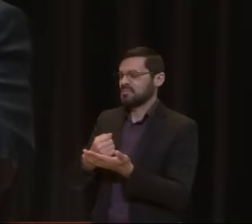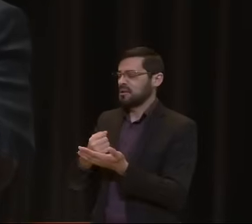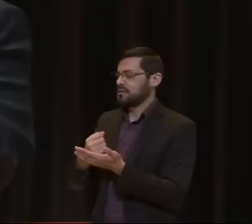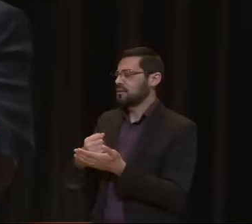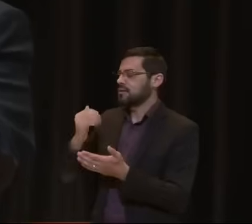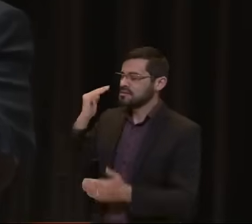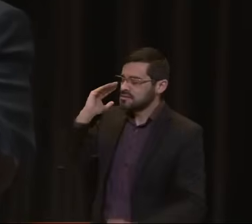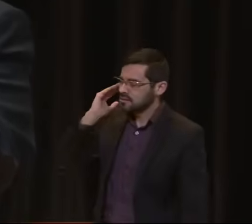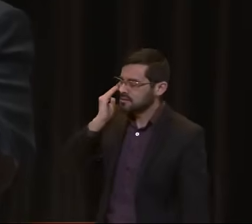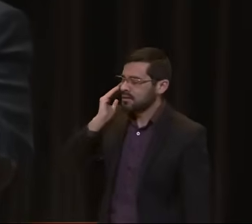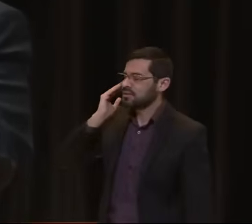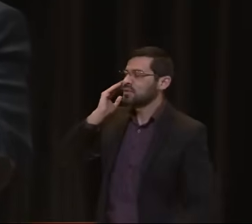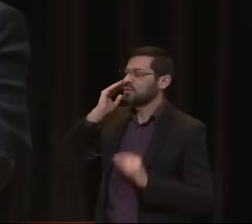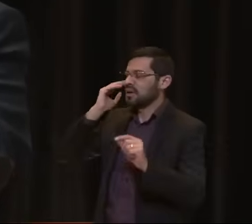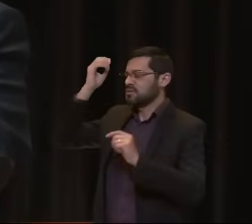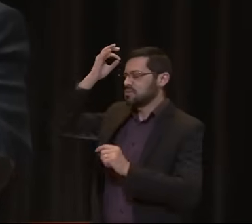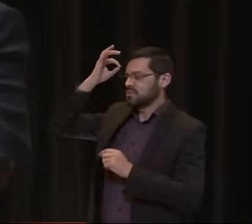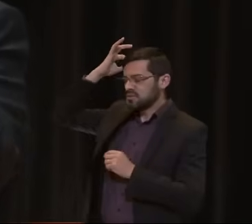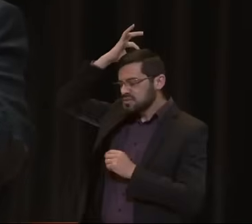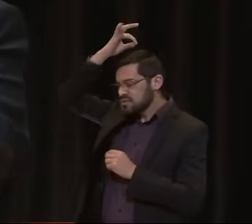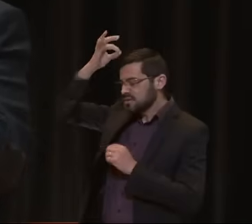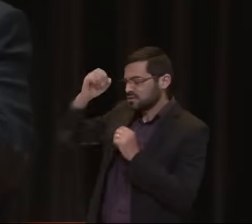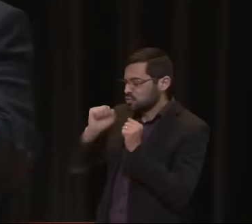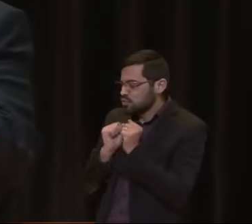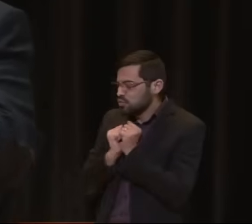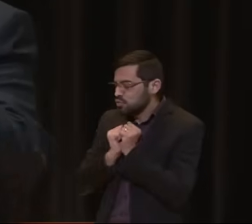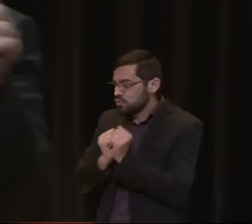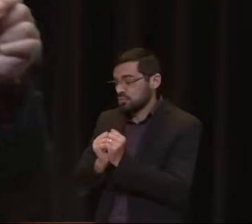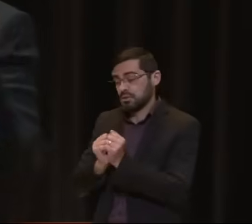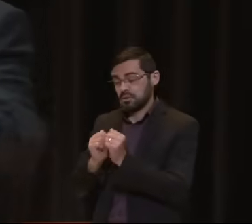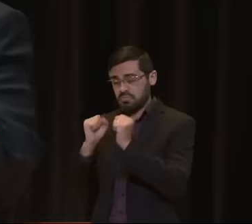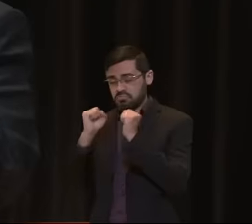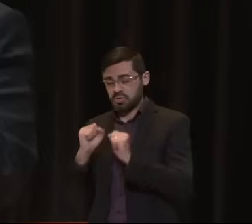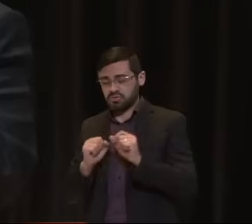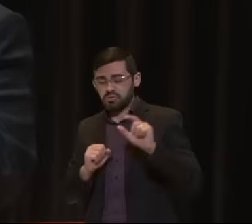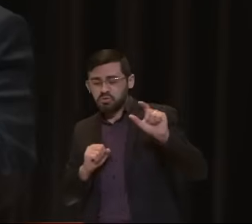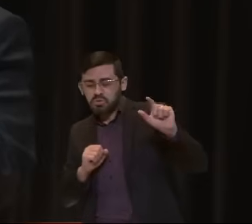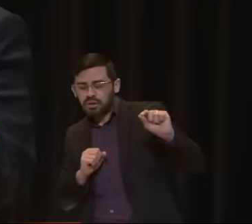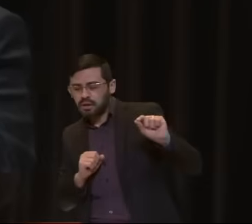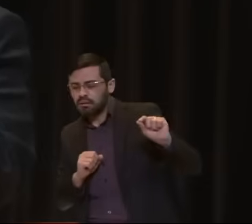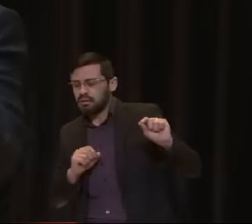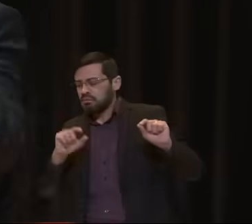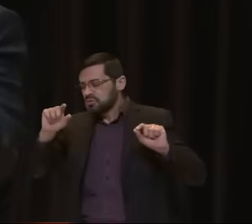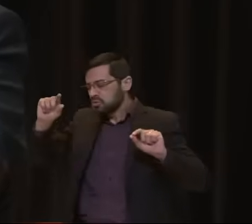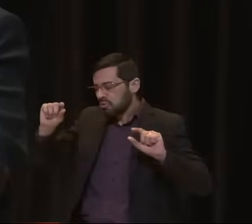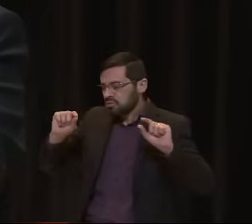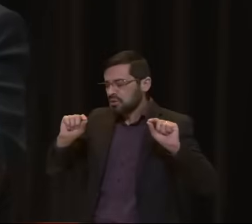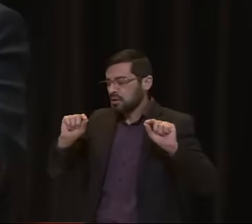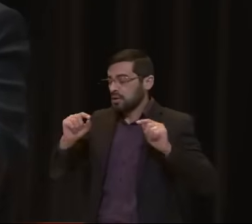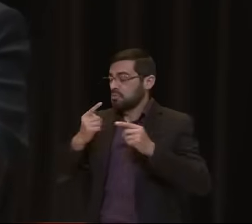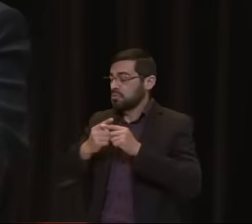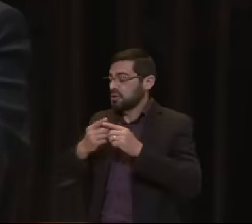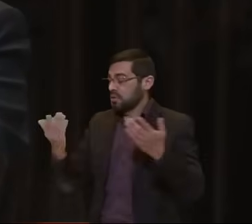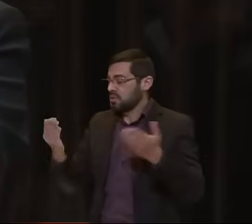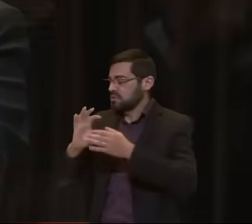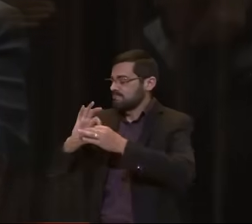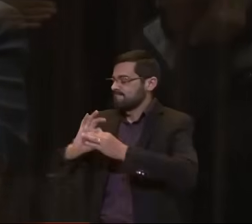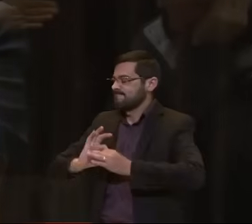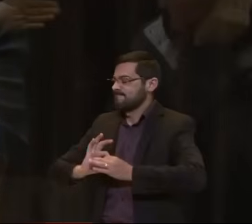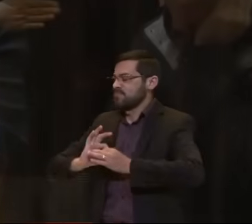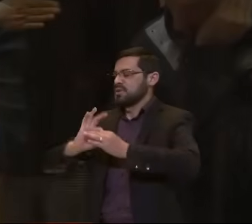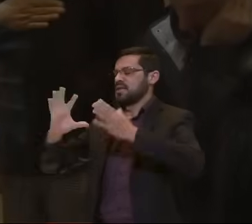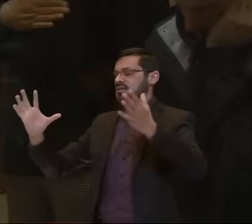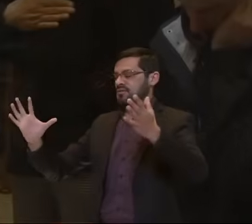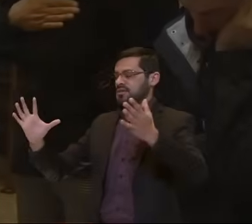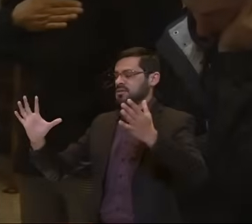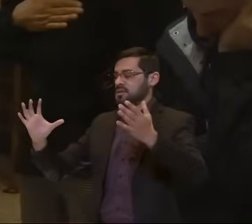entendam: o Espírito de Deus está aqui comigo, eu posso decidir ir para um lado ou para o outro, porque eu sou livre. E